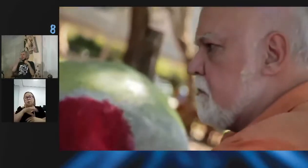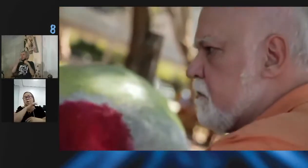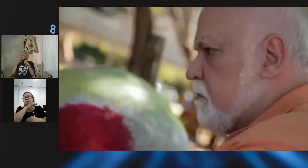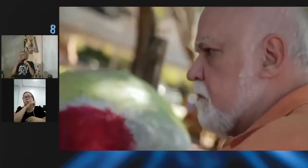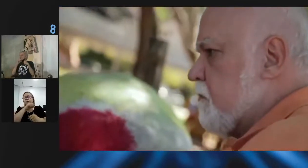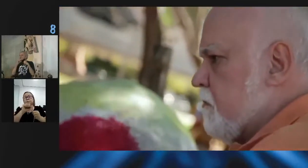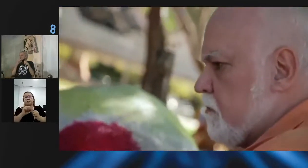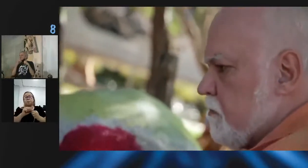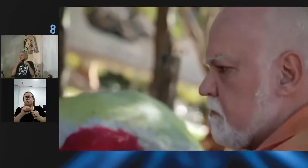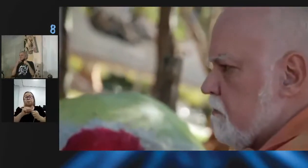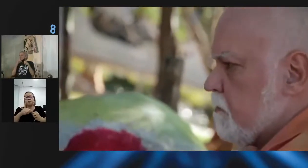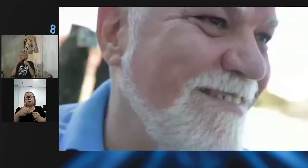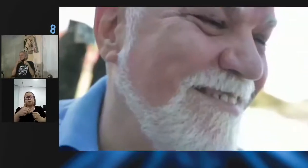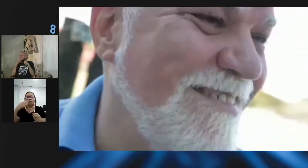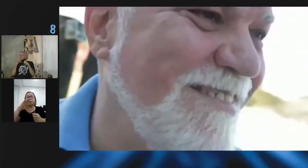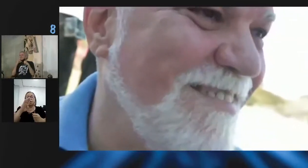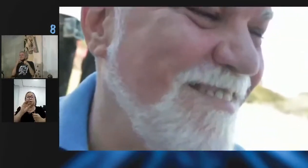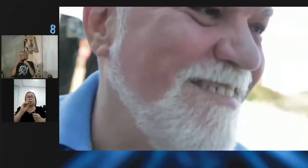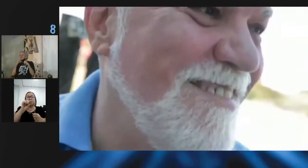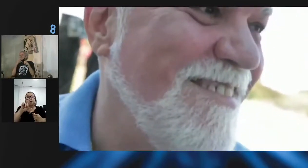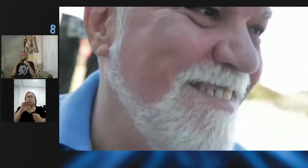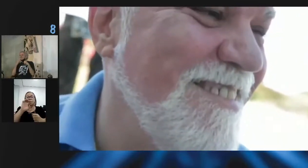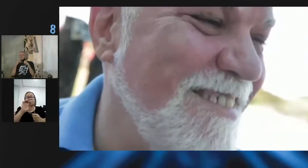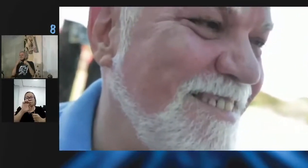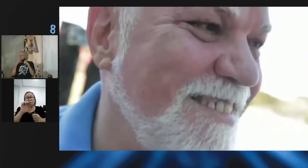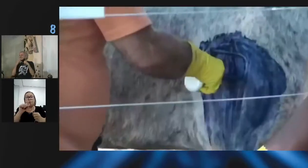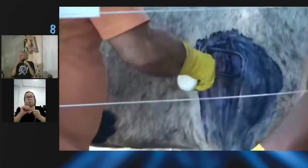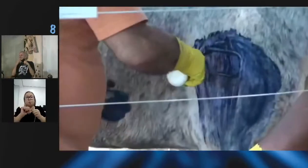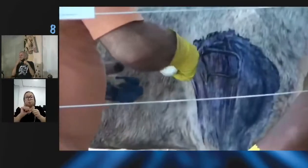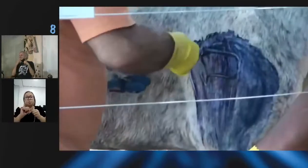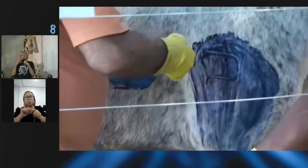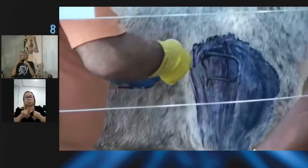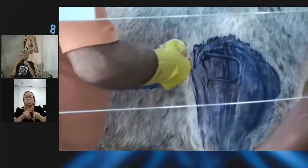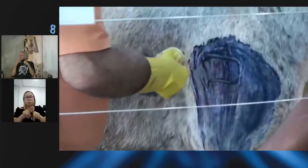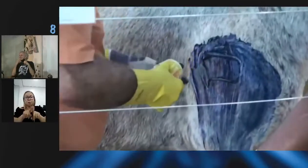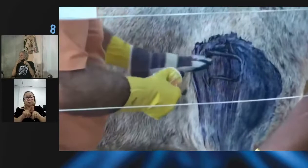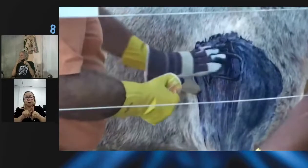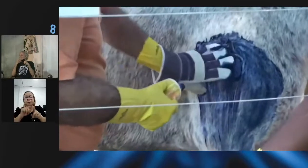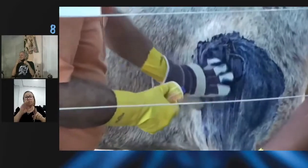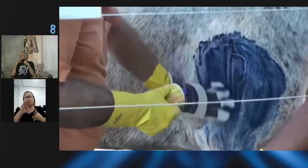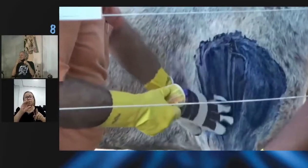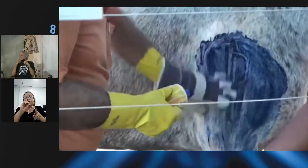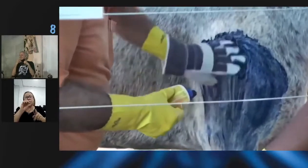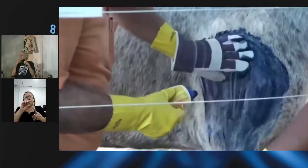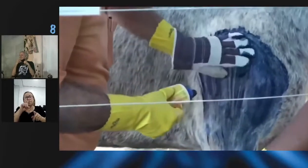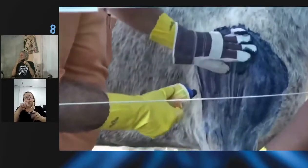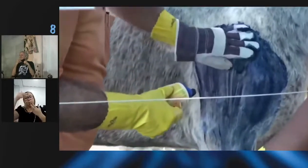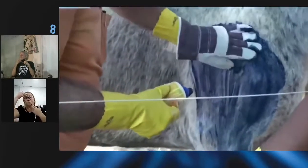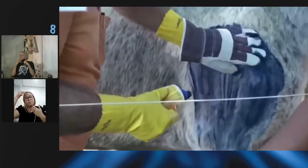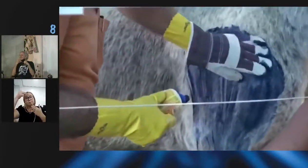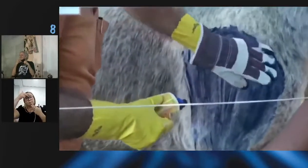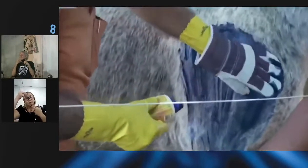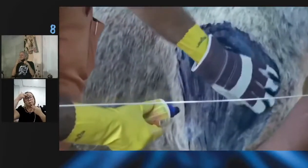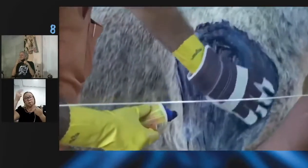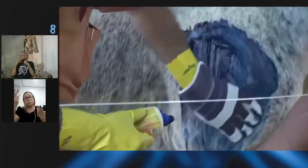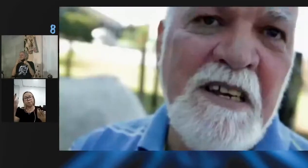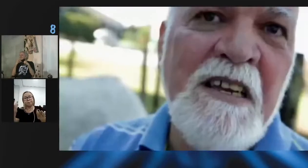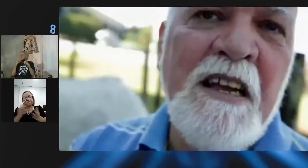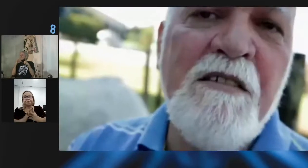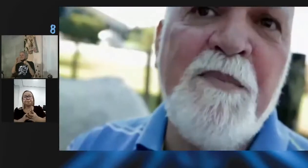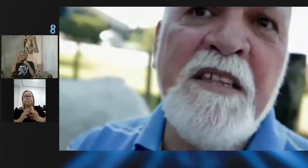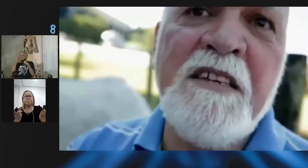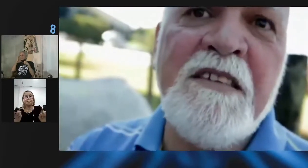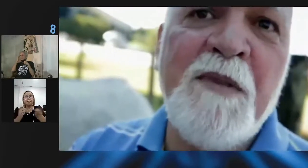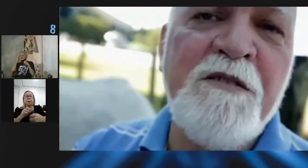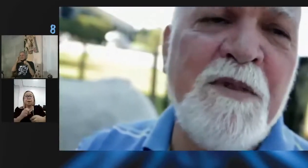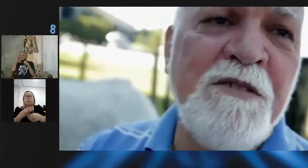melhor trabalho de body art que eu já fiz na minha vida. Uma das coisas que eu trabalhei muito, por exemplo, é a lógica versus o acaso.